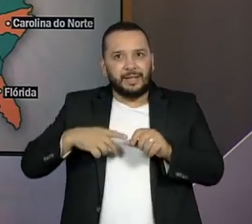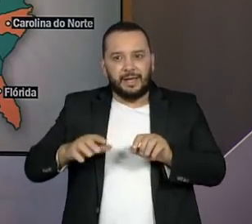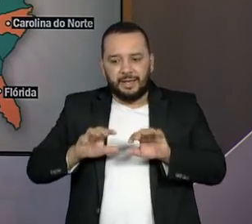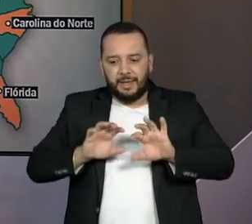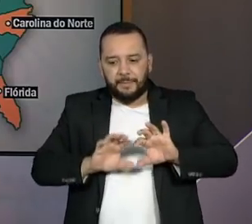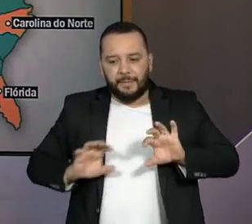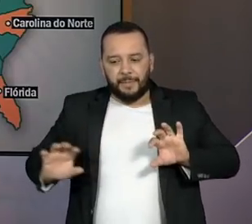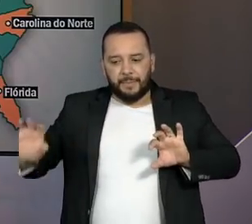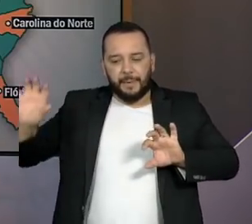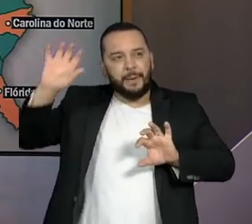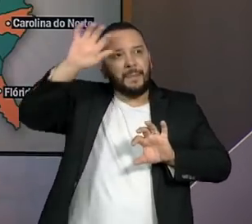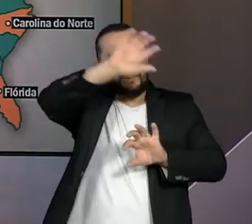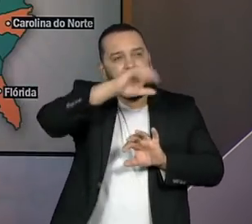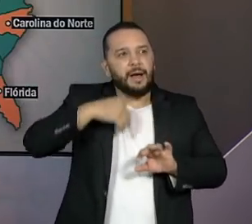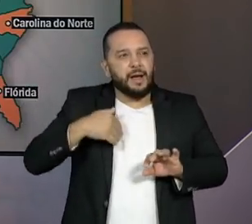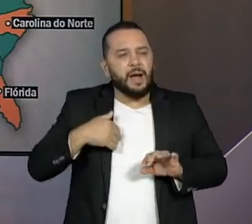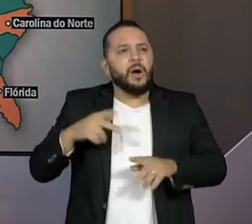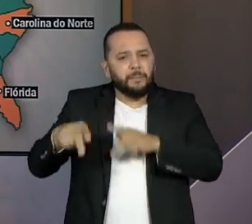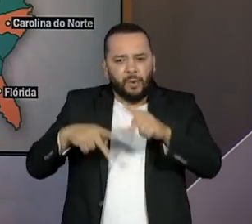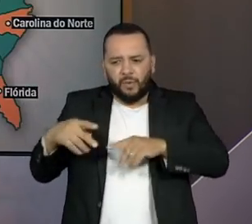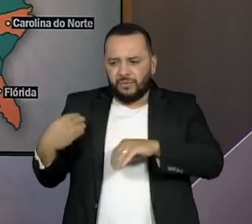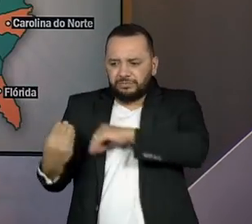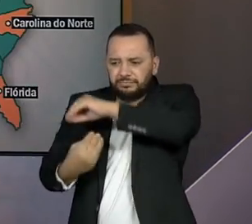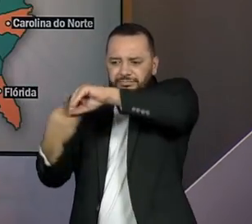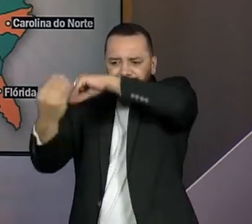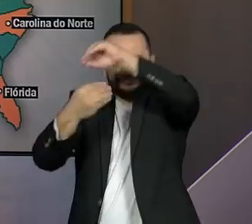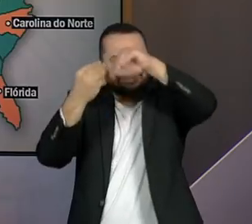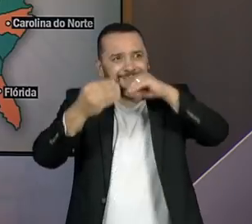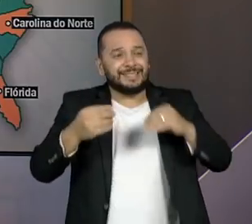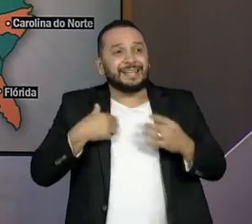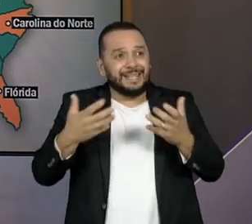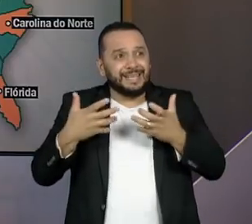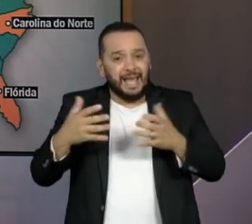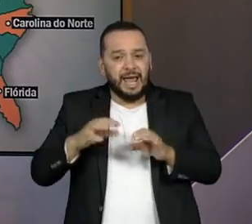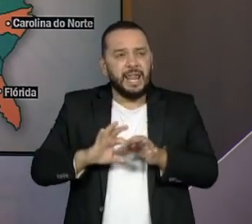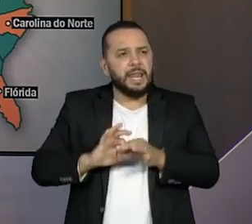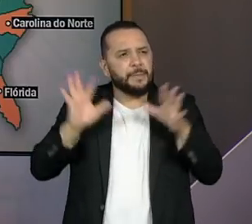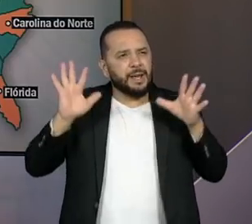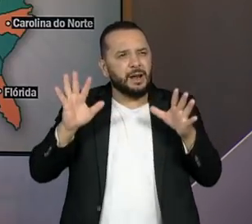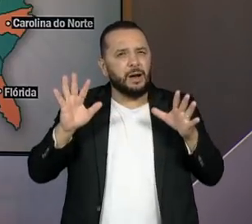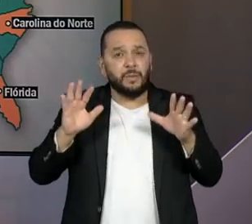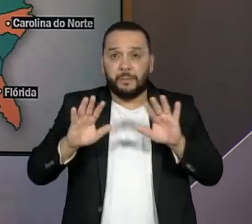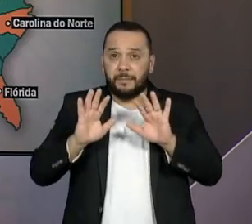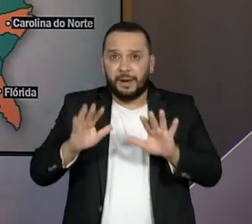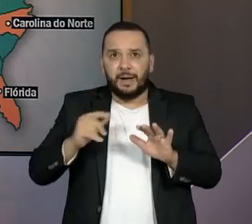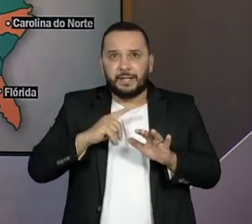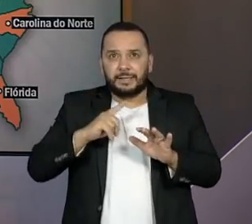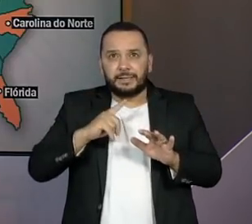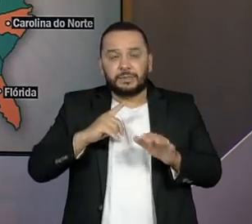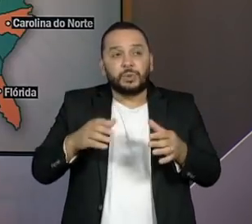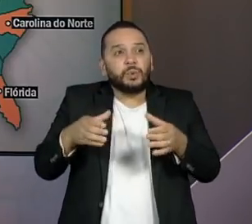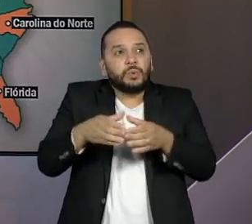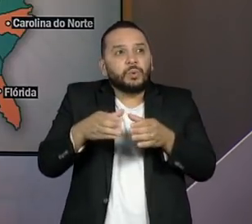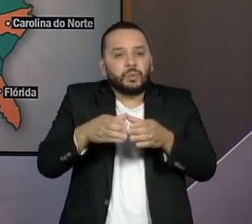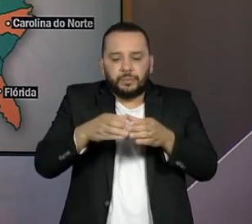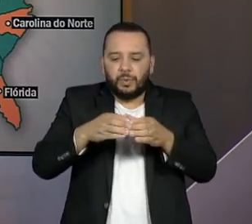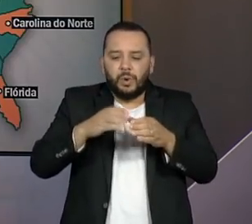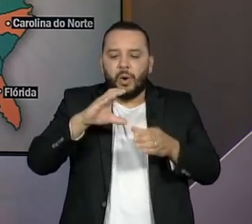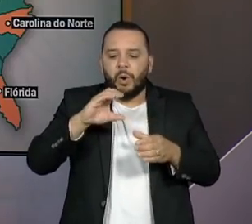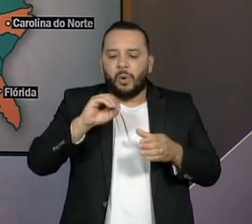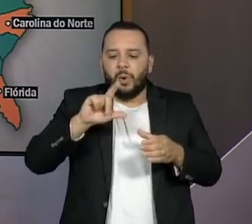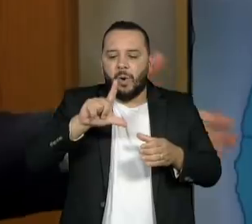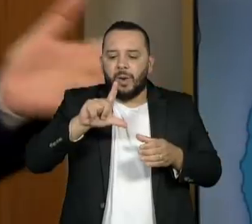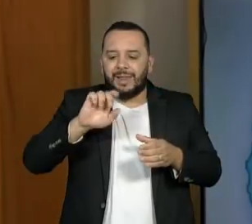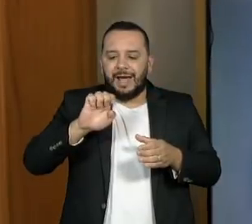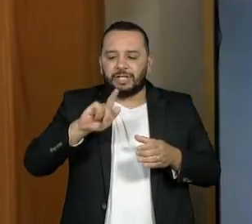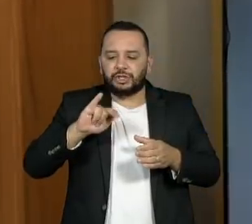muita população, uma população miscigenada, mais progressista, mais liberal. Mas o colégio eleitoral não foi revisto. Por isso as